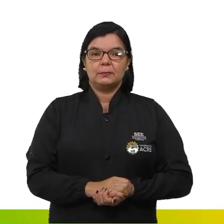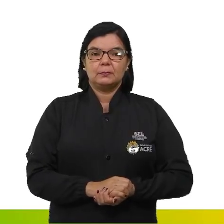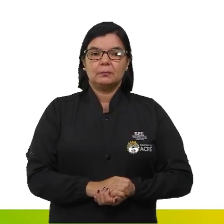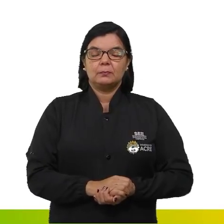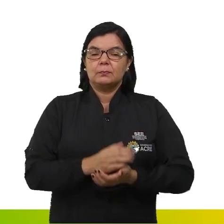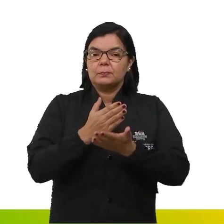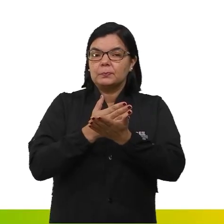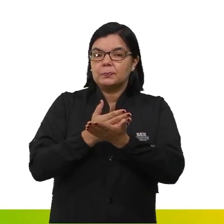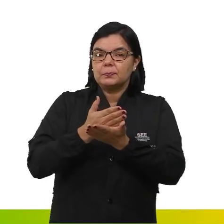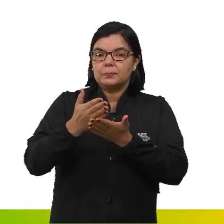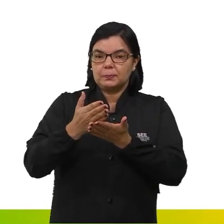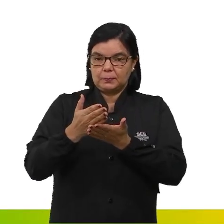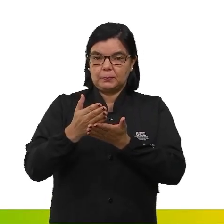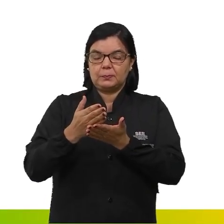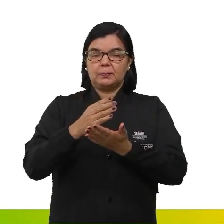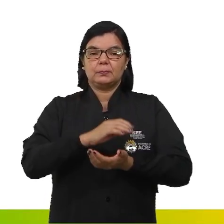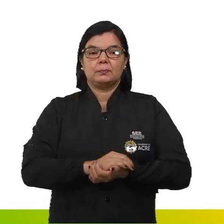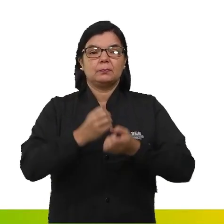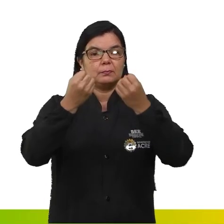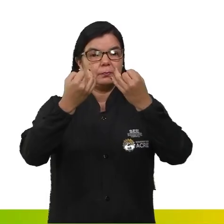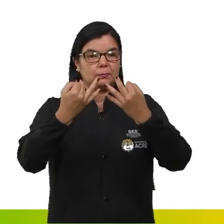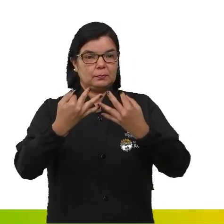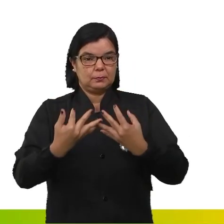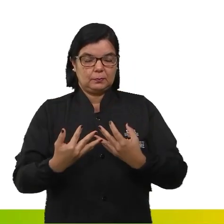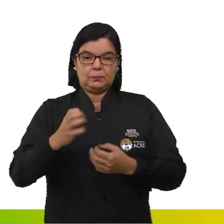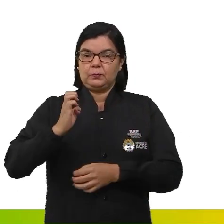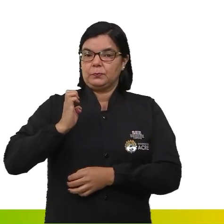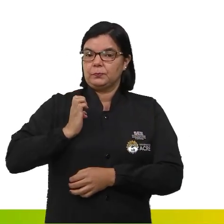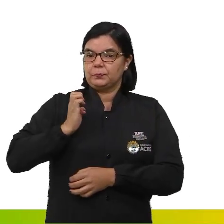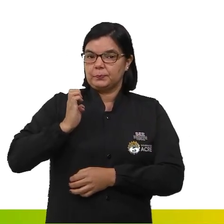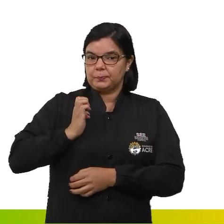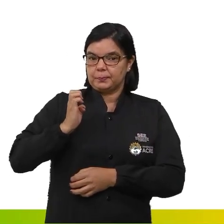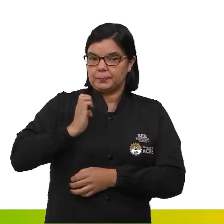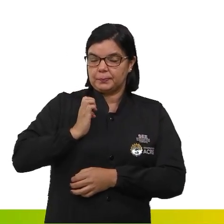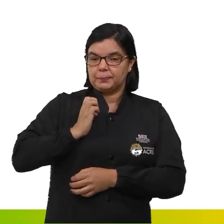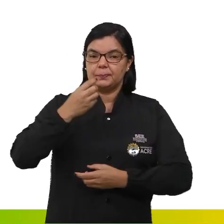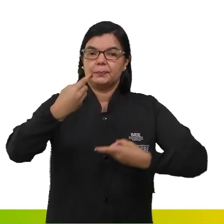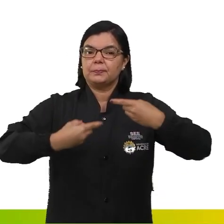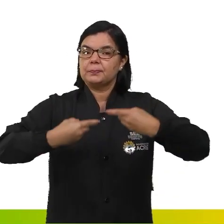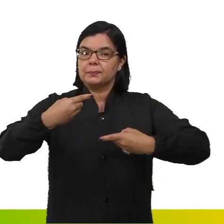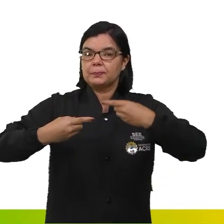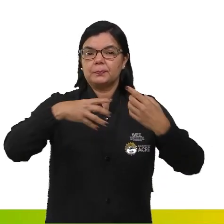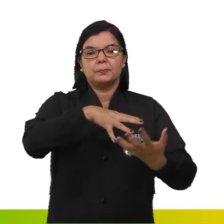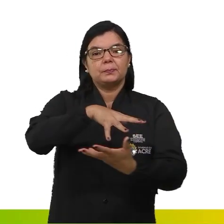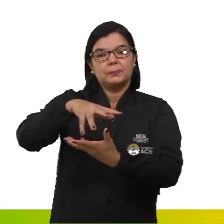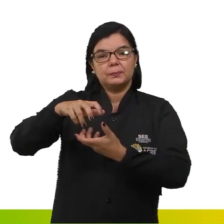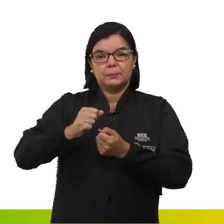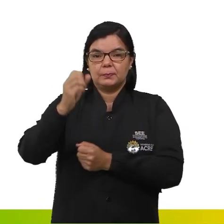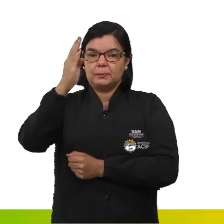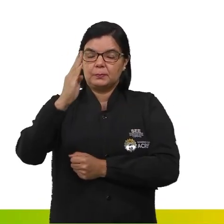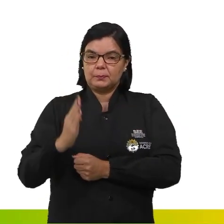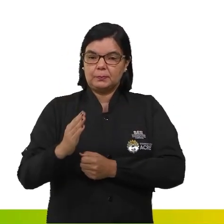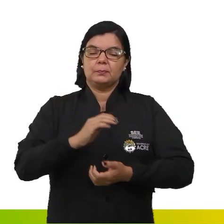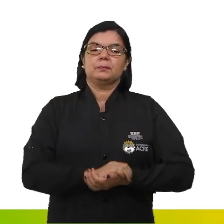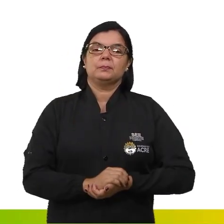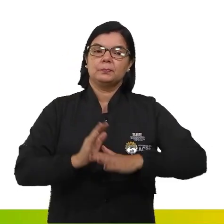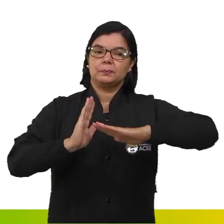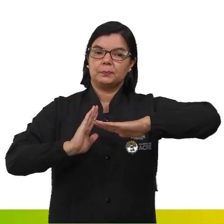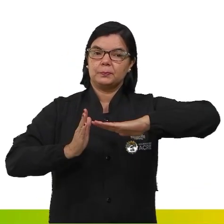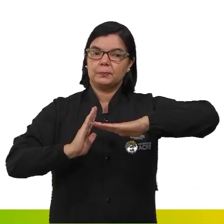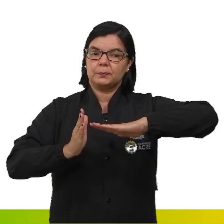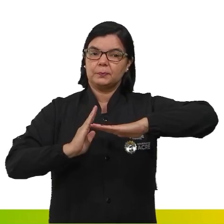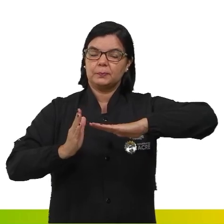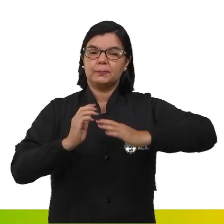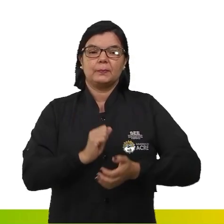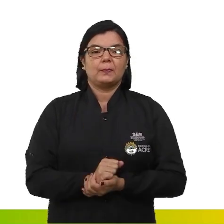Para começar, vamos falar da ética e da política no mundo e no Brasil. Então, na